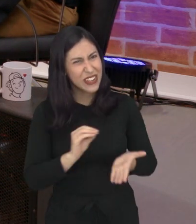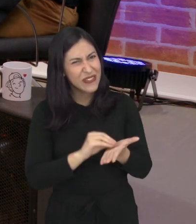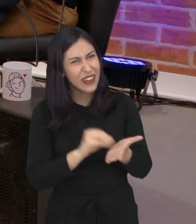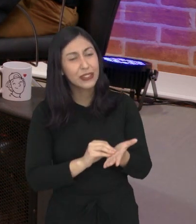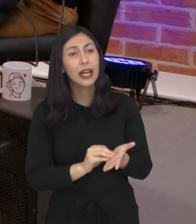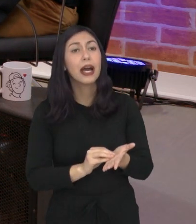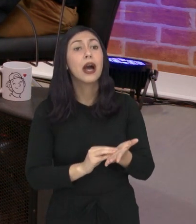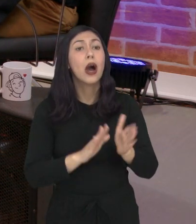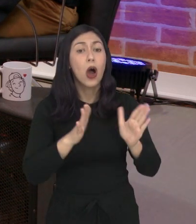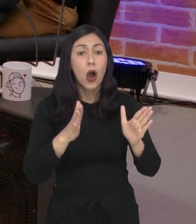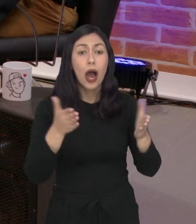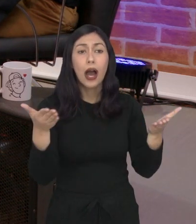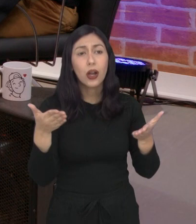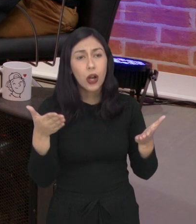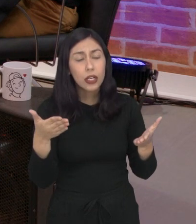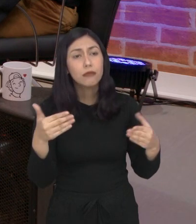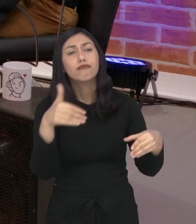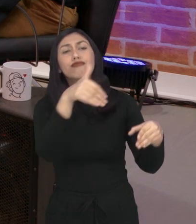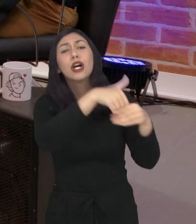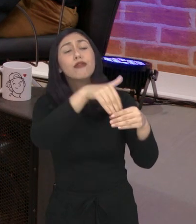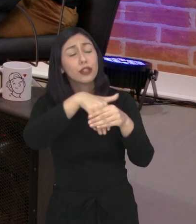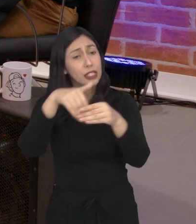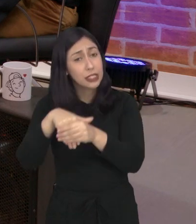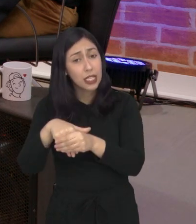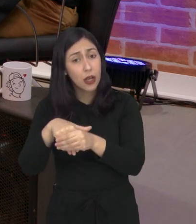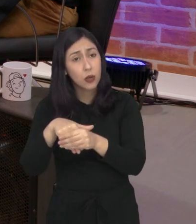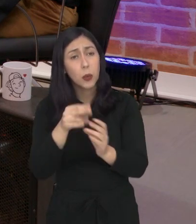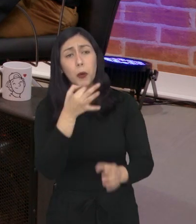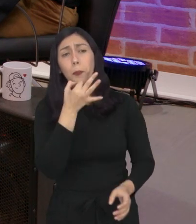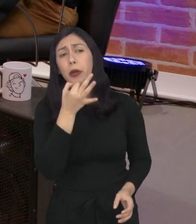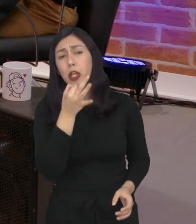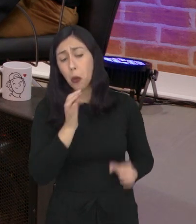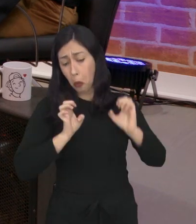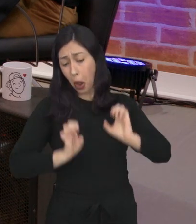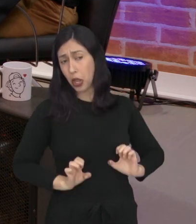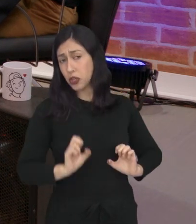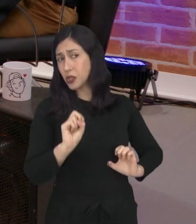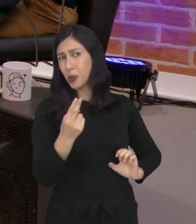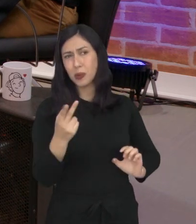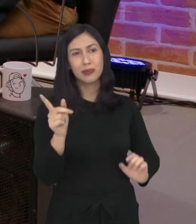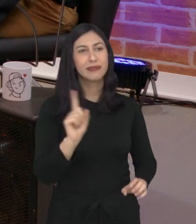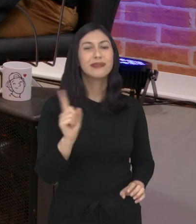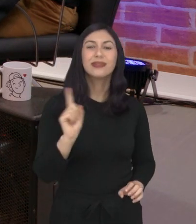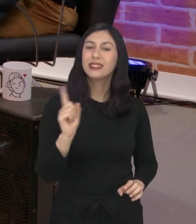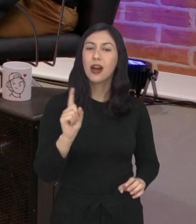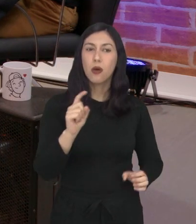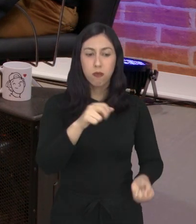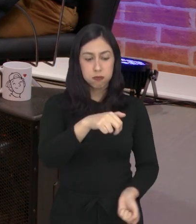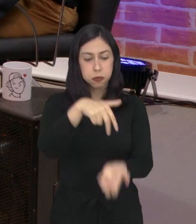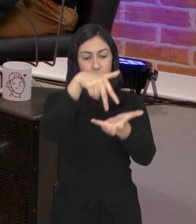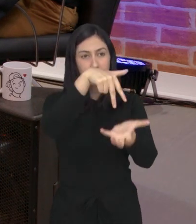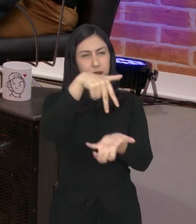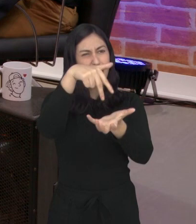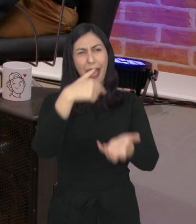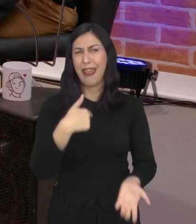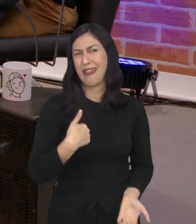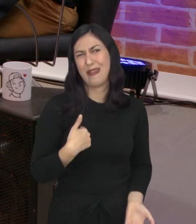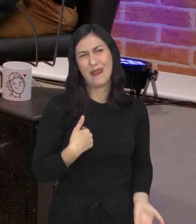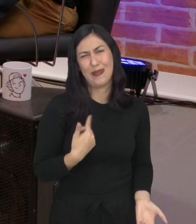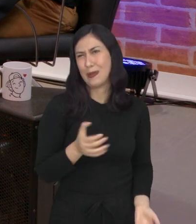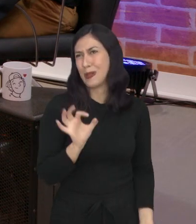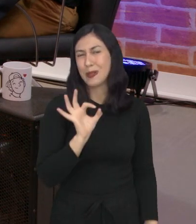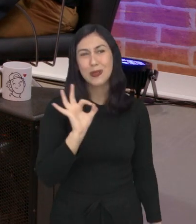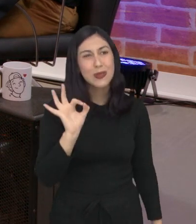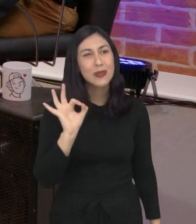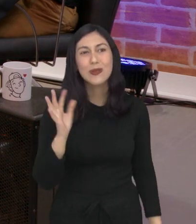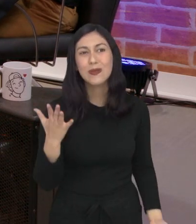fazer uma enquete, vamos fazer um corte nessa Isso é legal. parte, vamos deixar uma votação. Você acha antiético holograma do seu artista falecido no show? Eu acho top, mano.